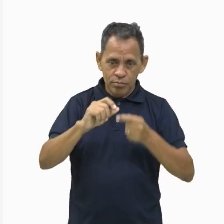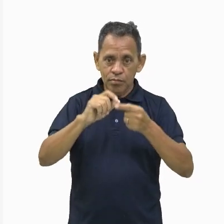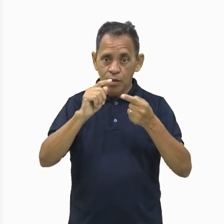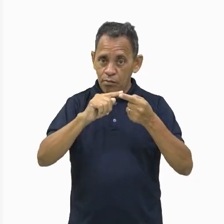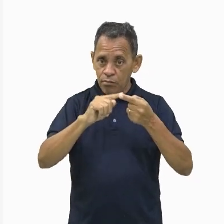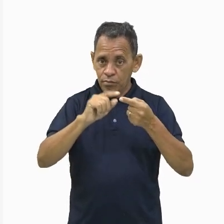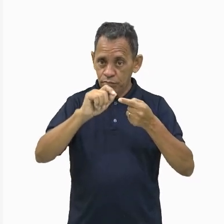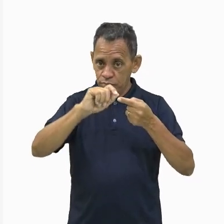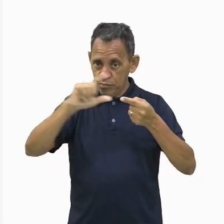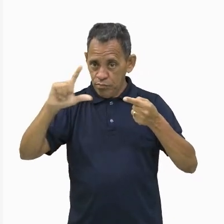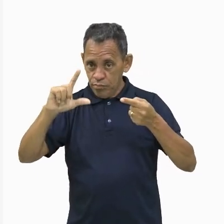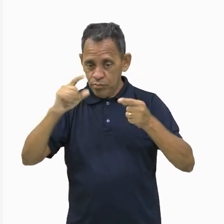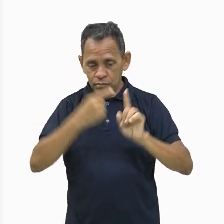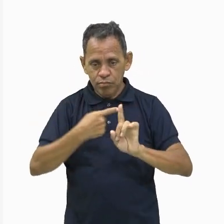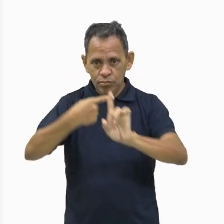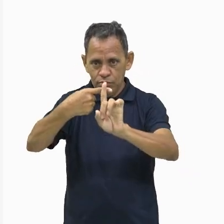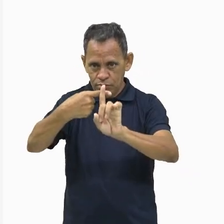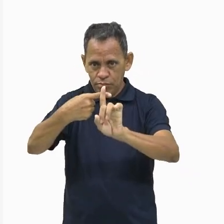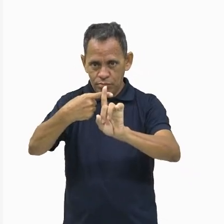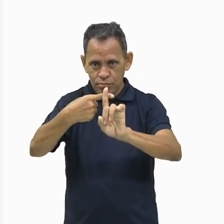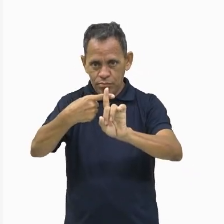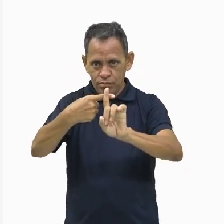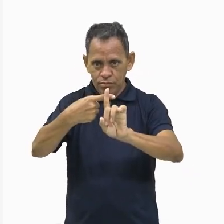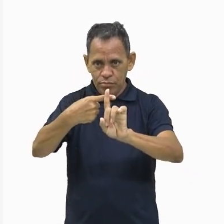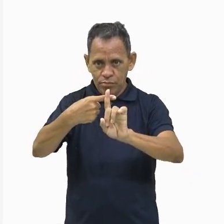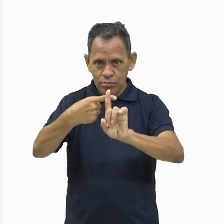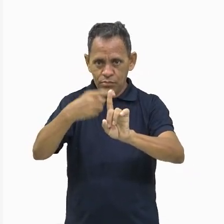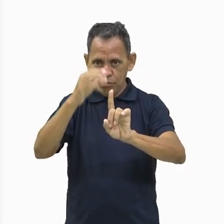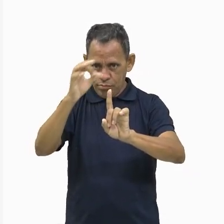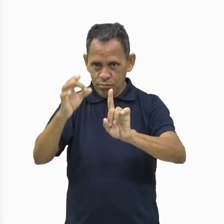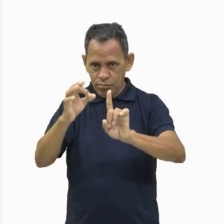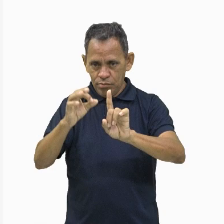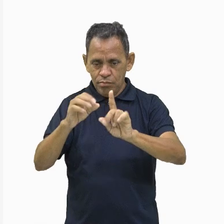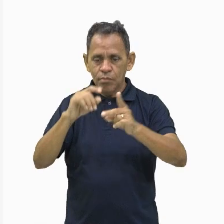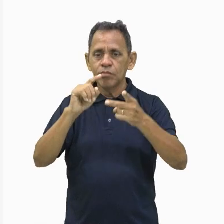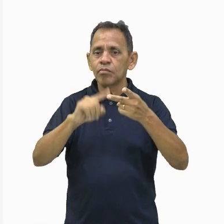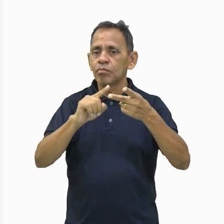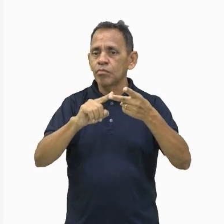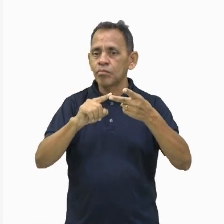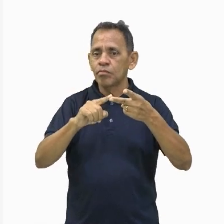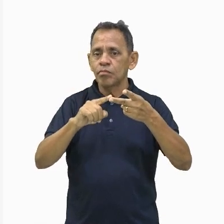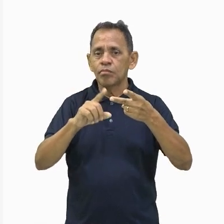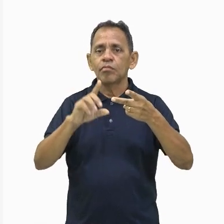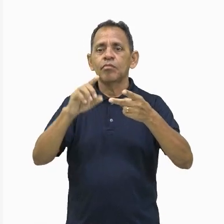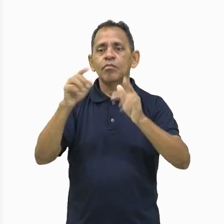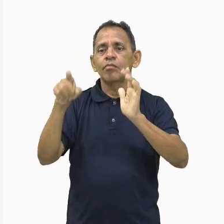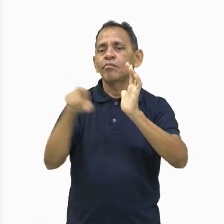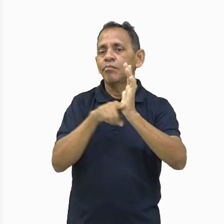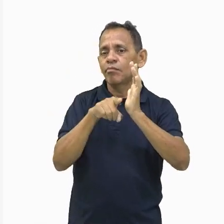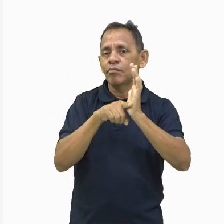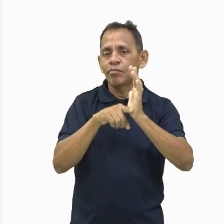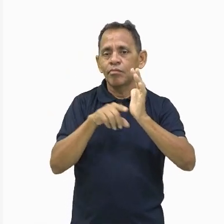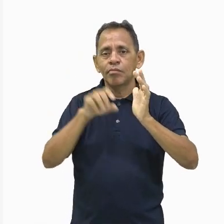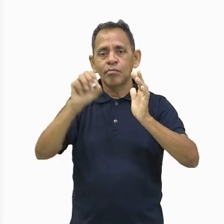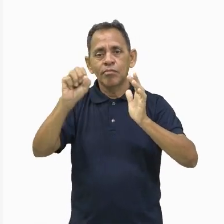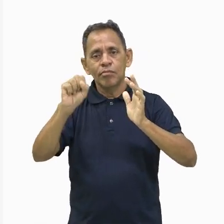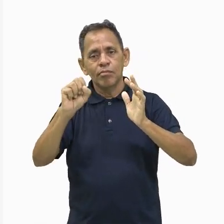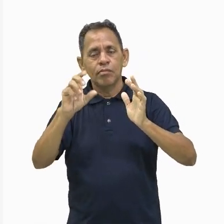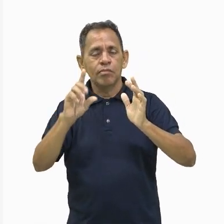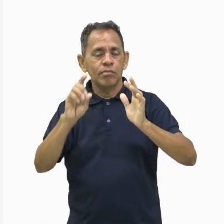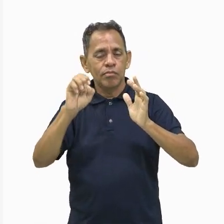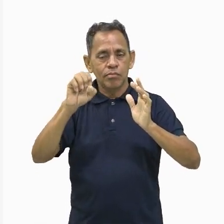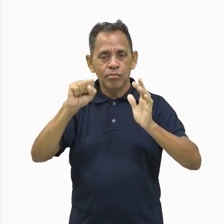a gente soma o percentual que foi dado de aumento. Quando for desconto, a gente subtrai. Então, nós vamos fazer 1